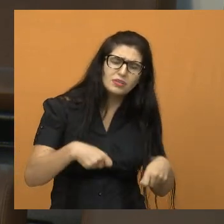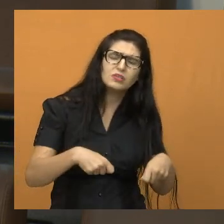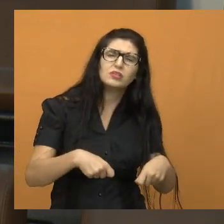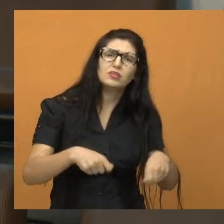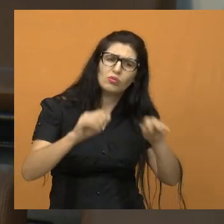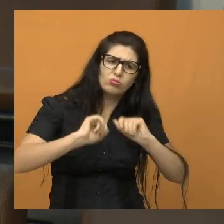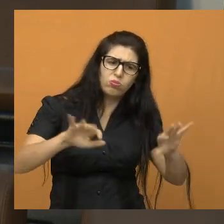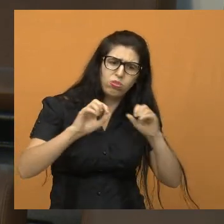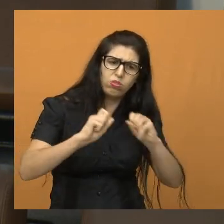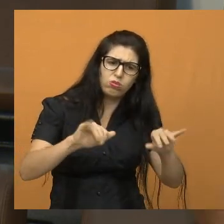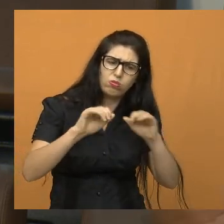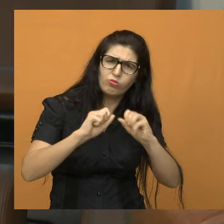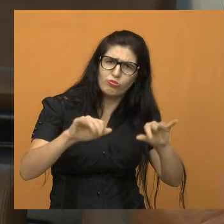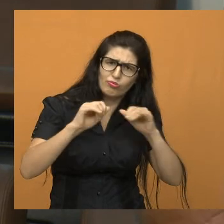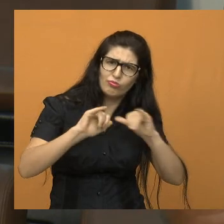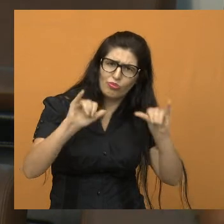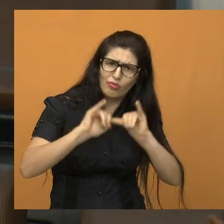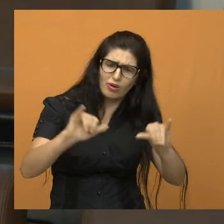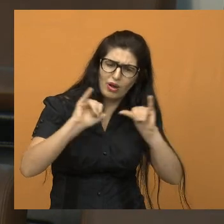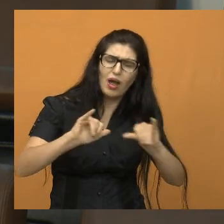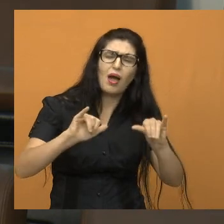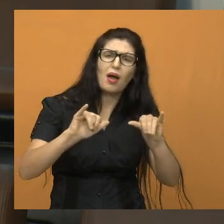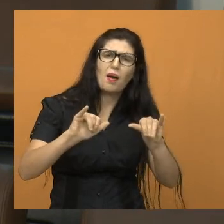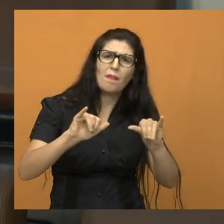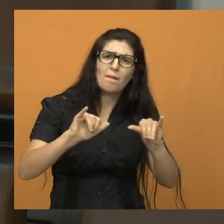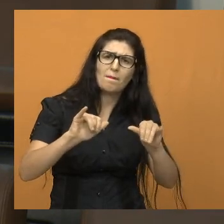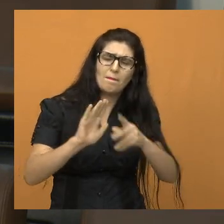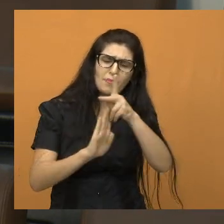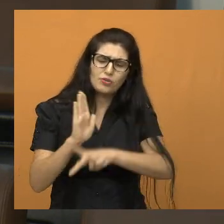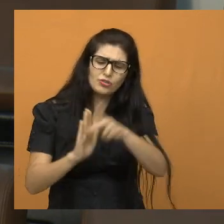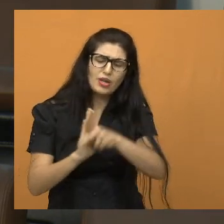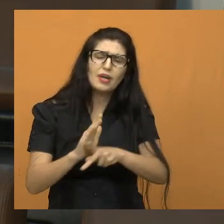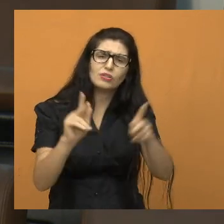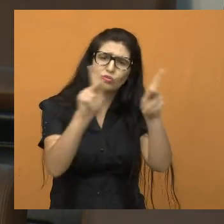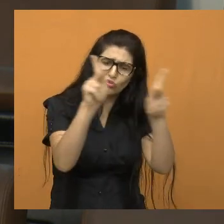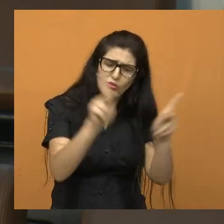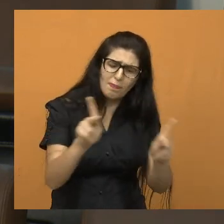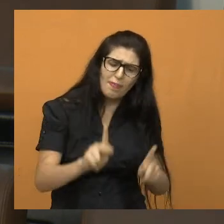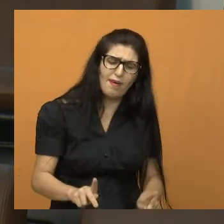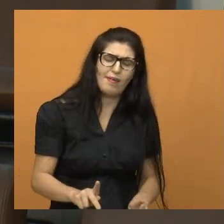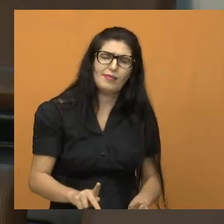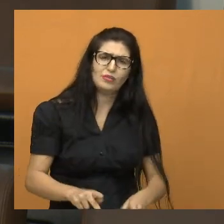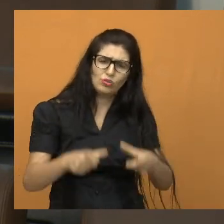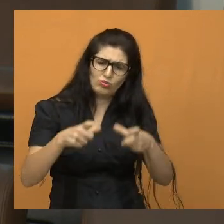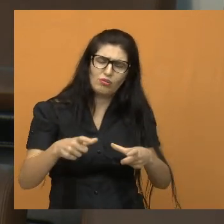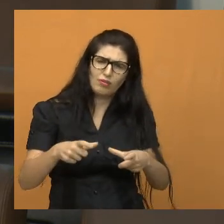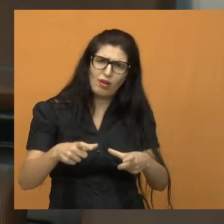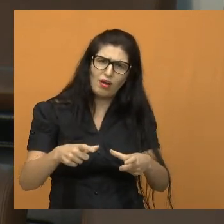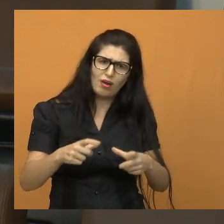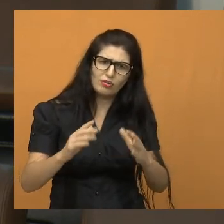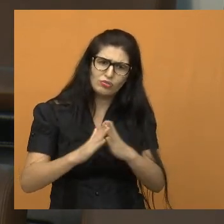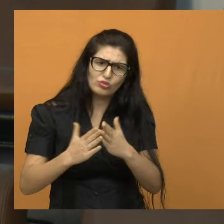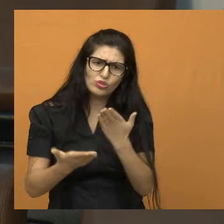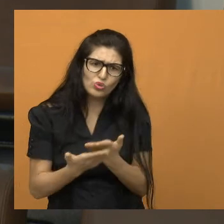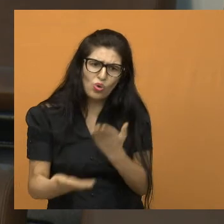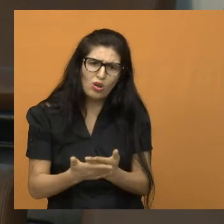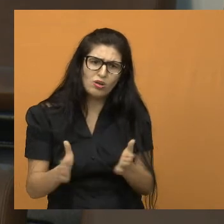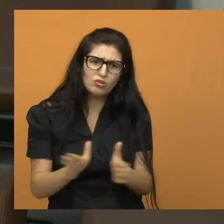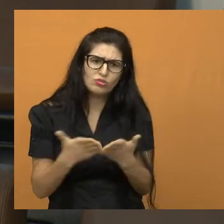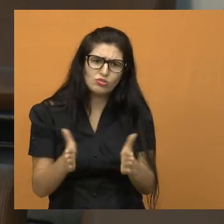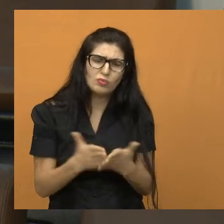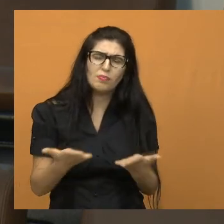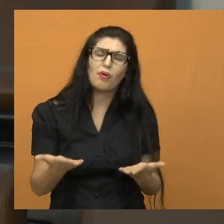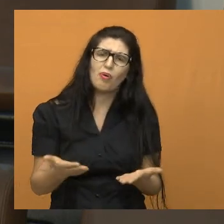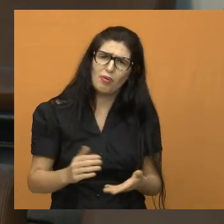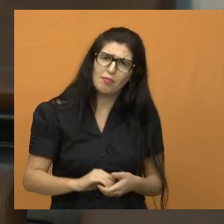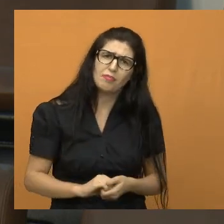da paz com os alunos. Eu acho que criaria, além teria todos esses benefícios que eles